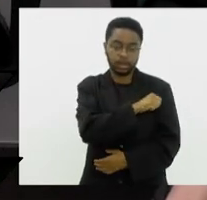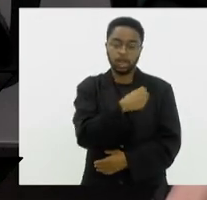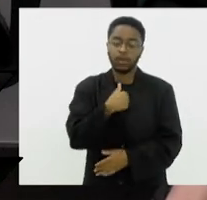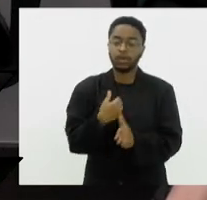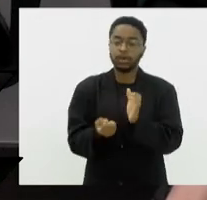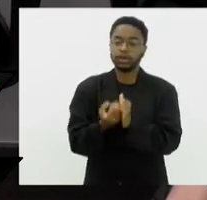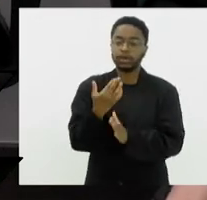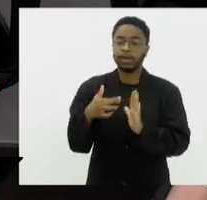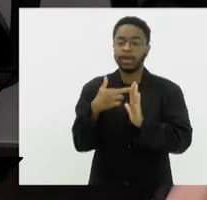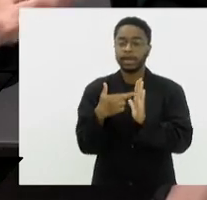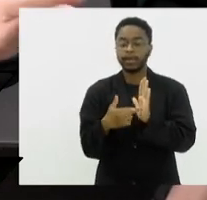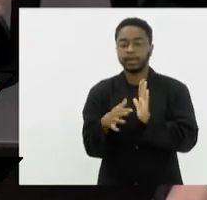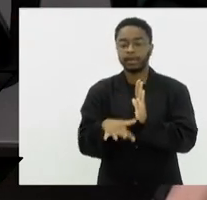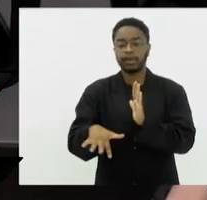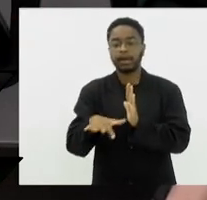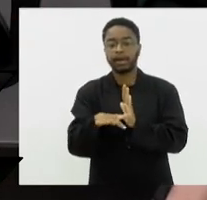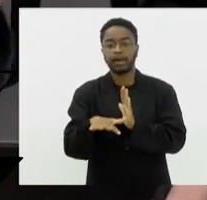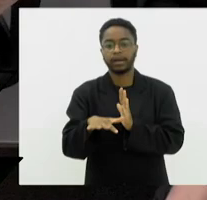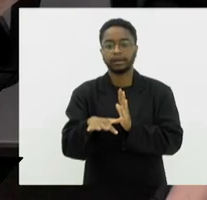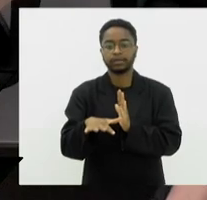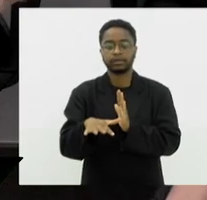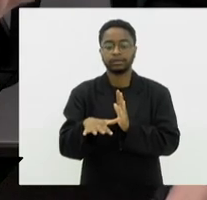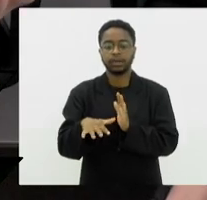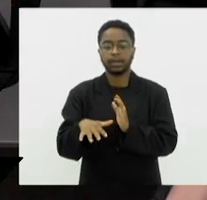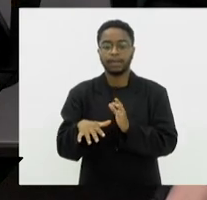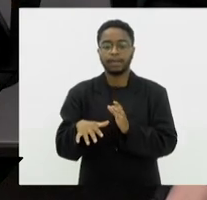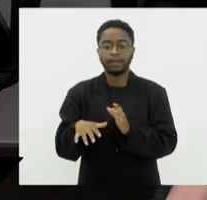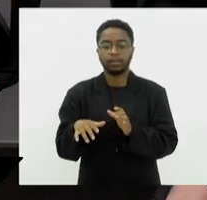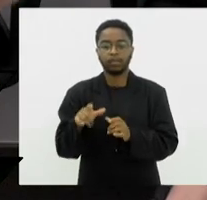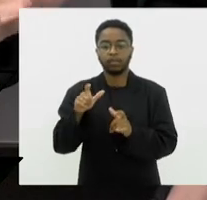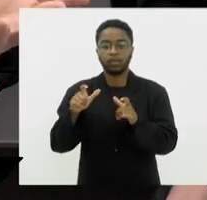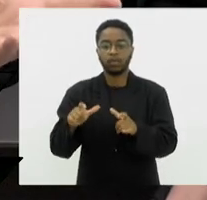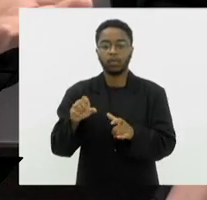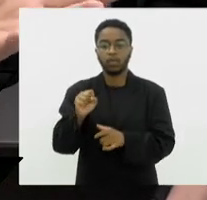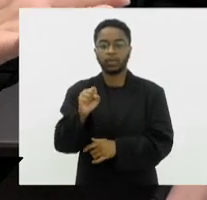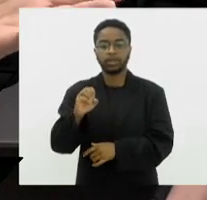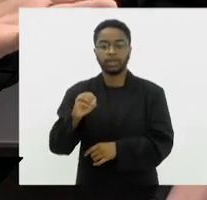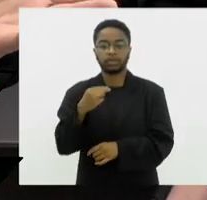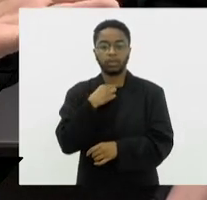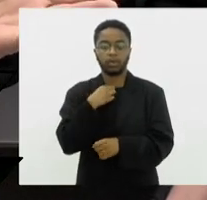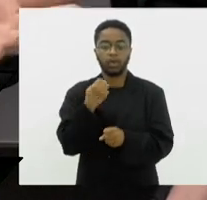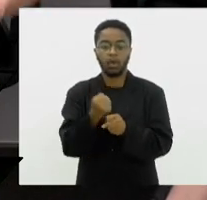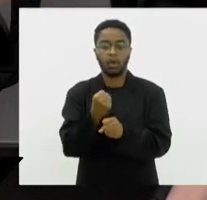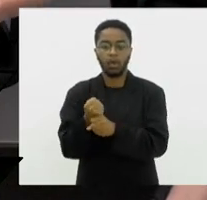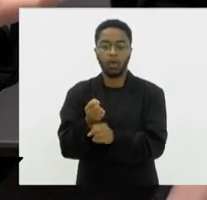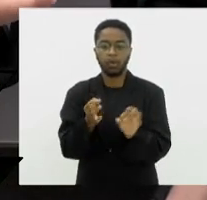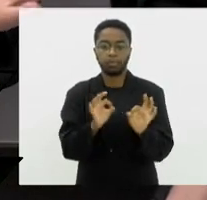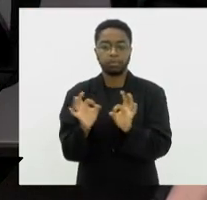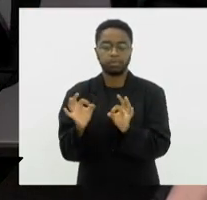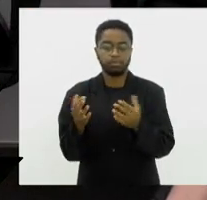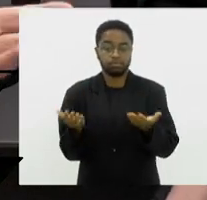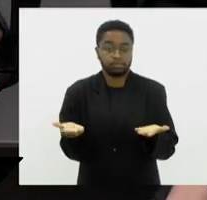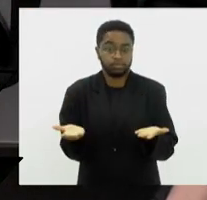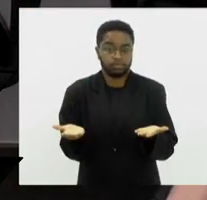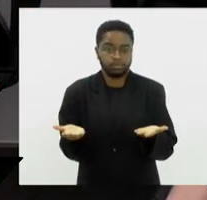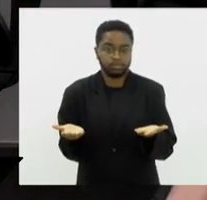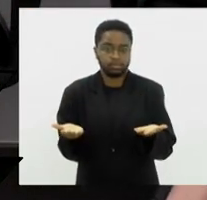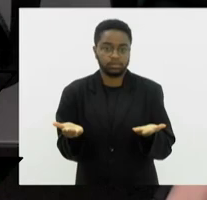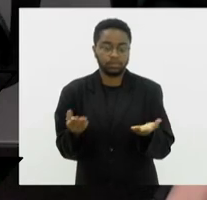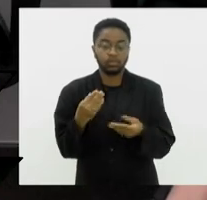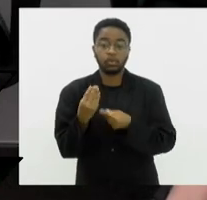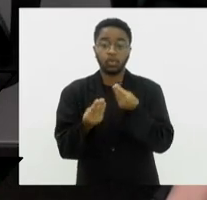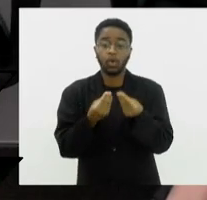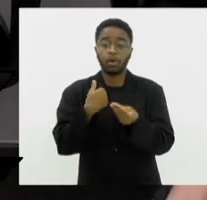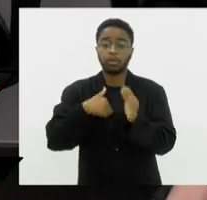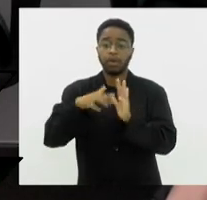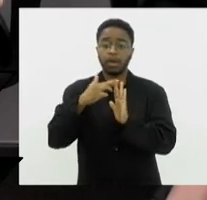regularização fundiária de uma área acima da cota 80 que nada pode construir. Já vi, já. Né? Como é que eu vou fazer